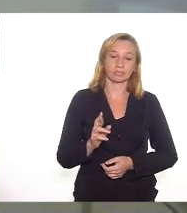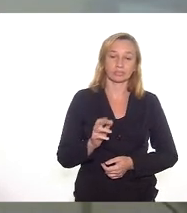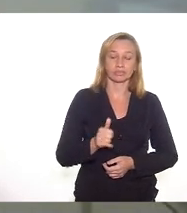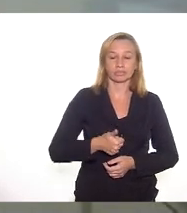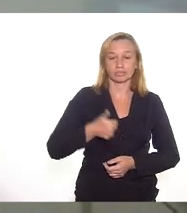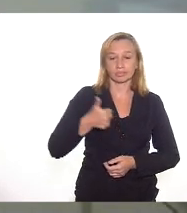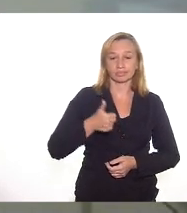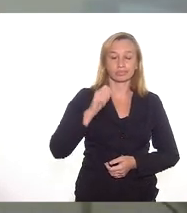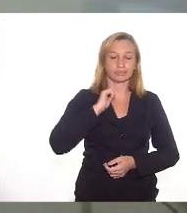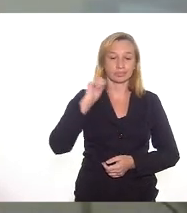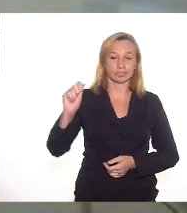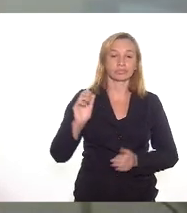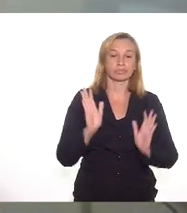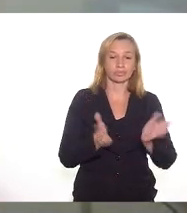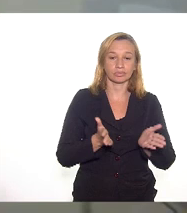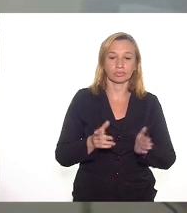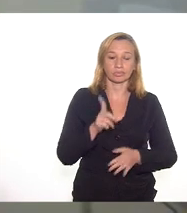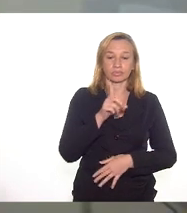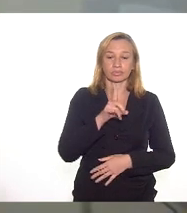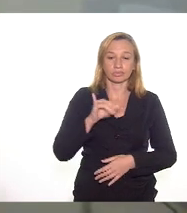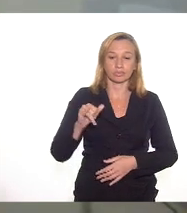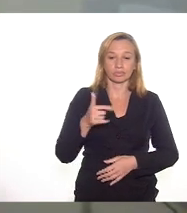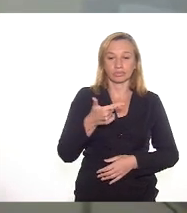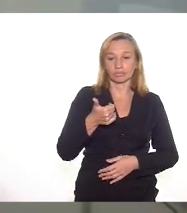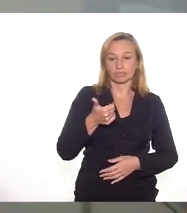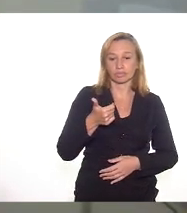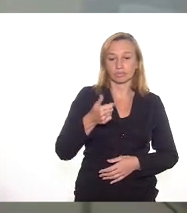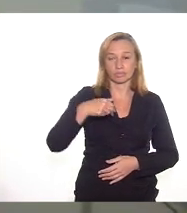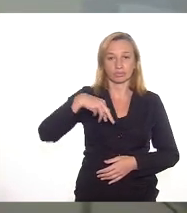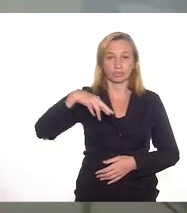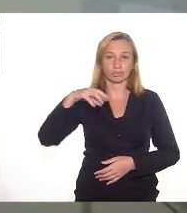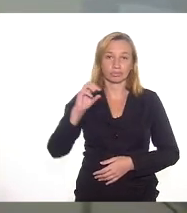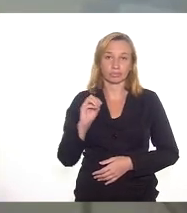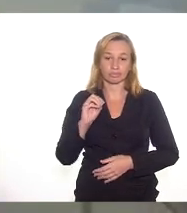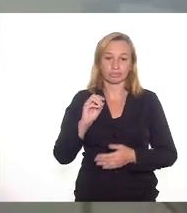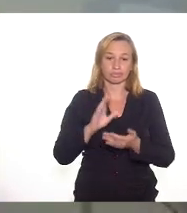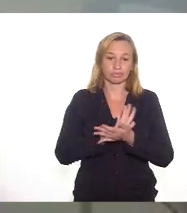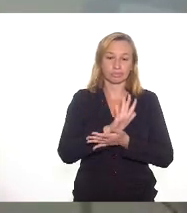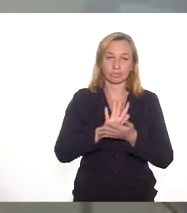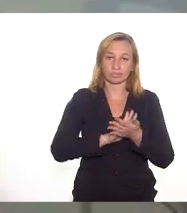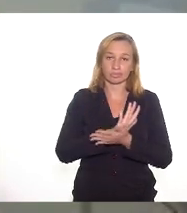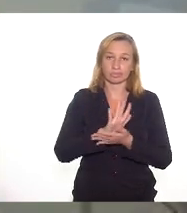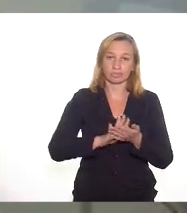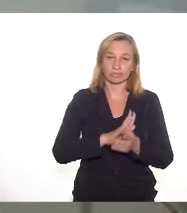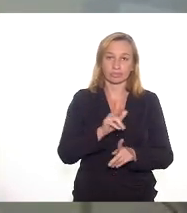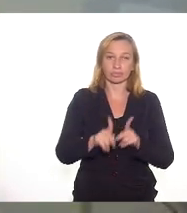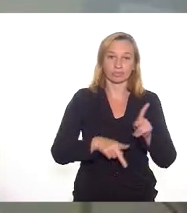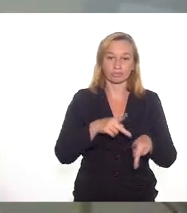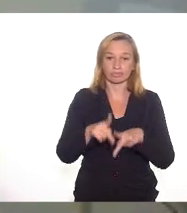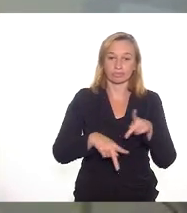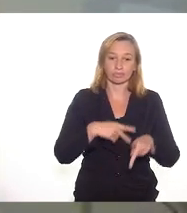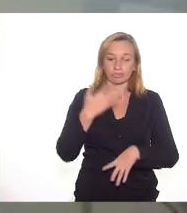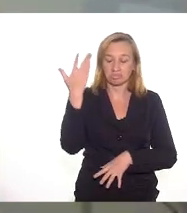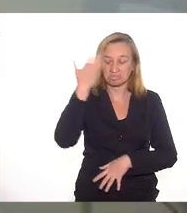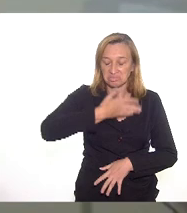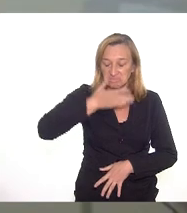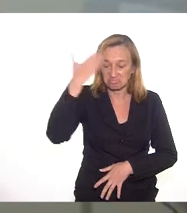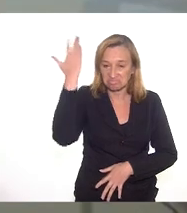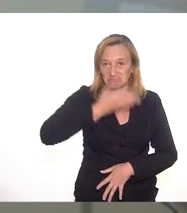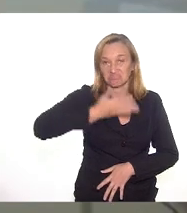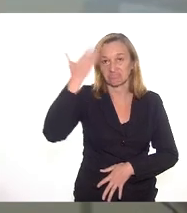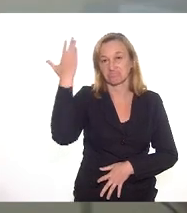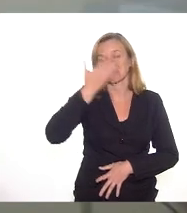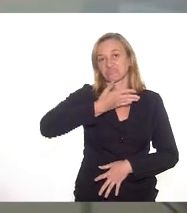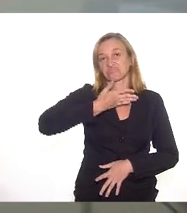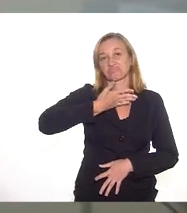Hoje, já é dia 12 de maio. E essa população não viu, deputado Eliomar